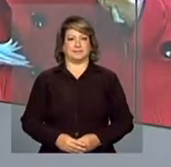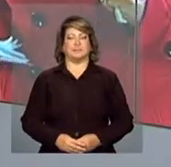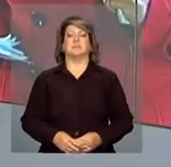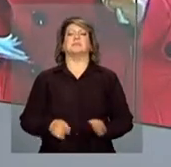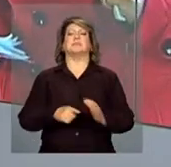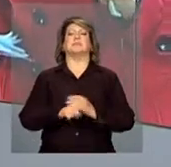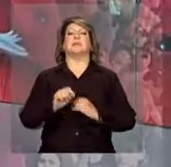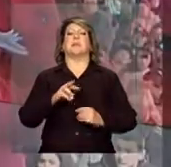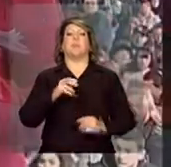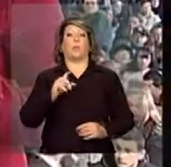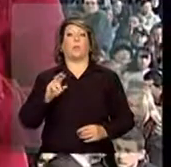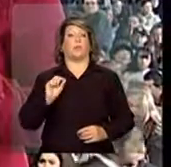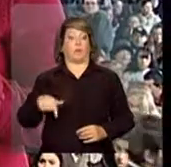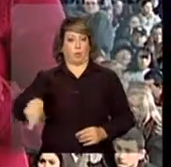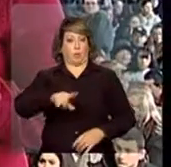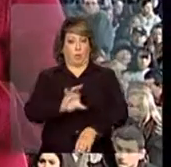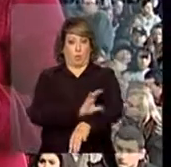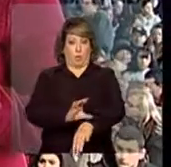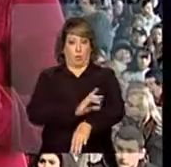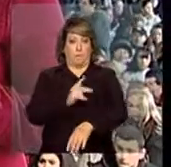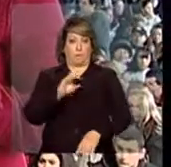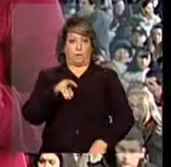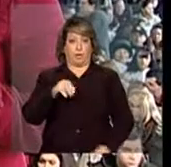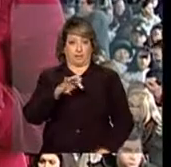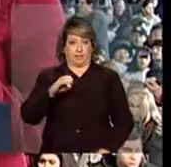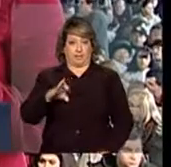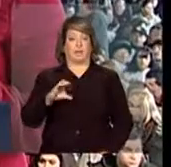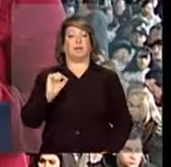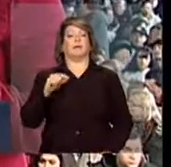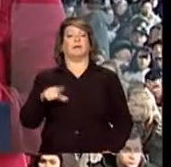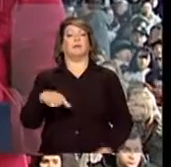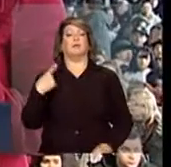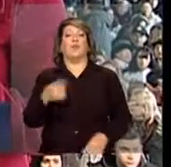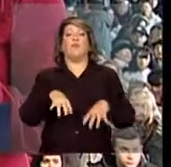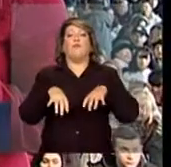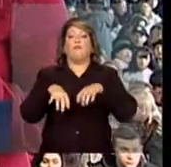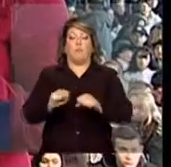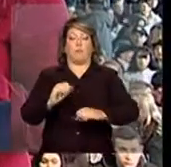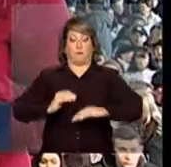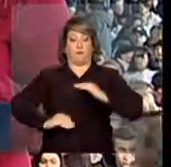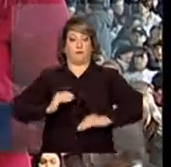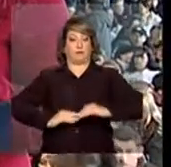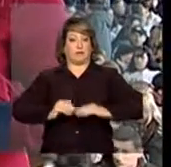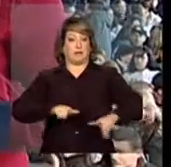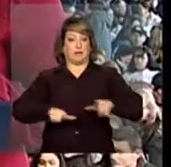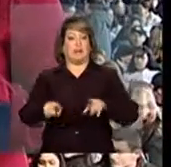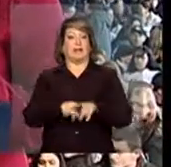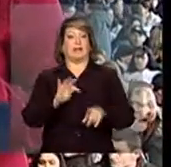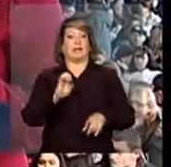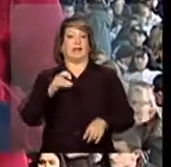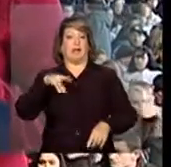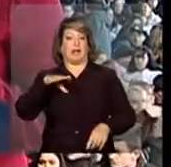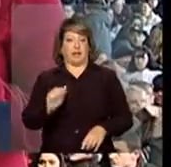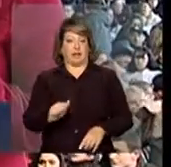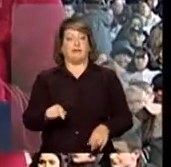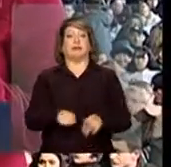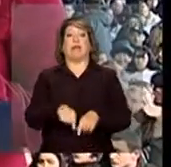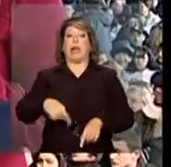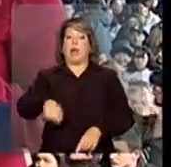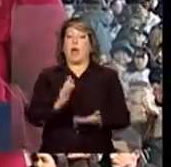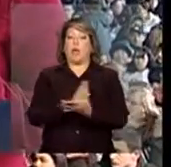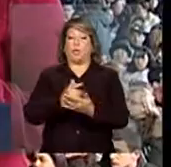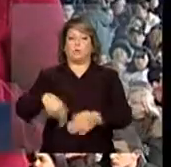Malu, os cursos do Pronatec têm foco na formação de mão de obra profissional e técnica. E alguns desses cursos são